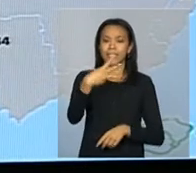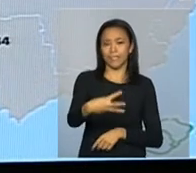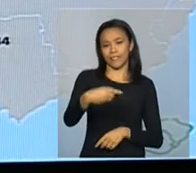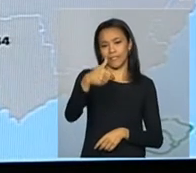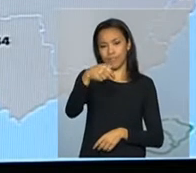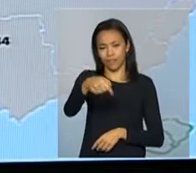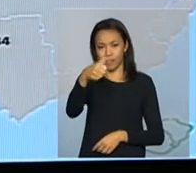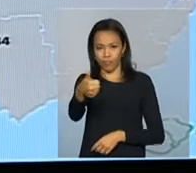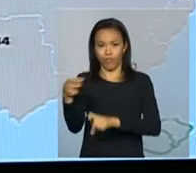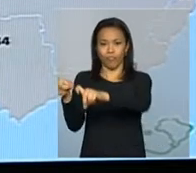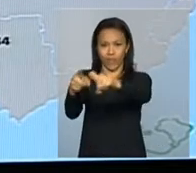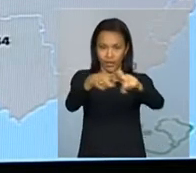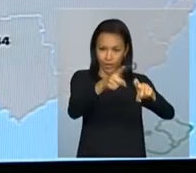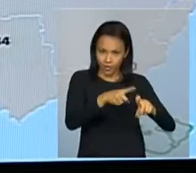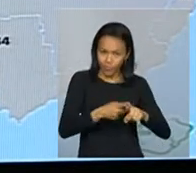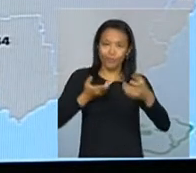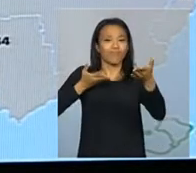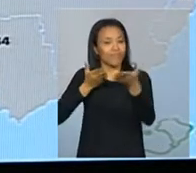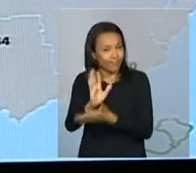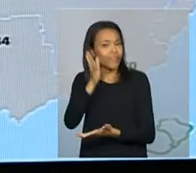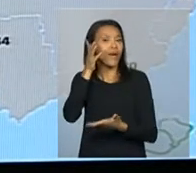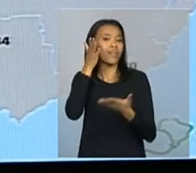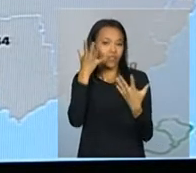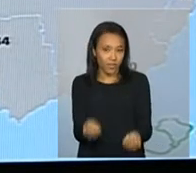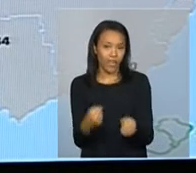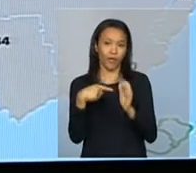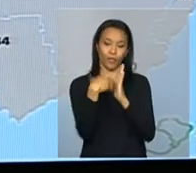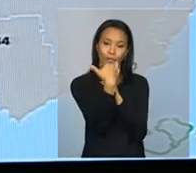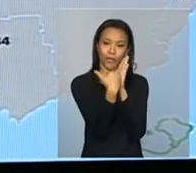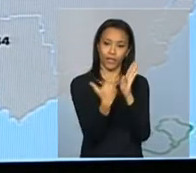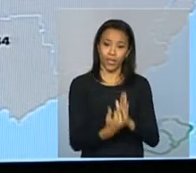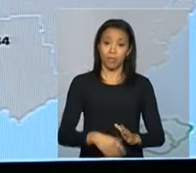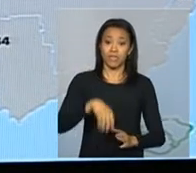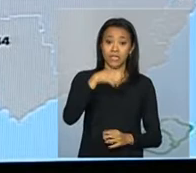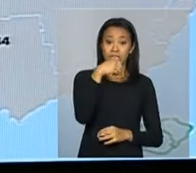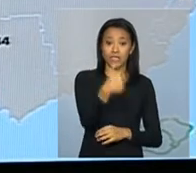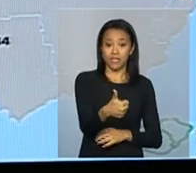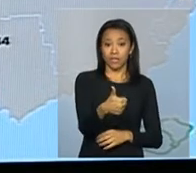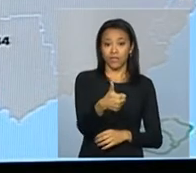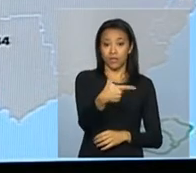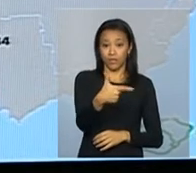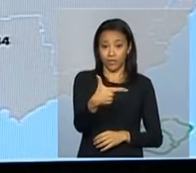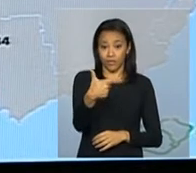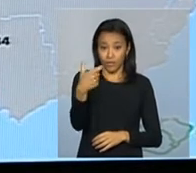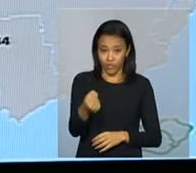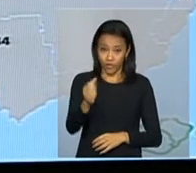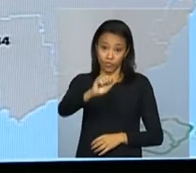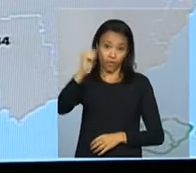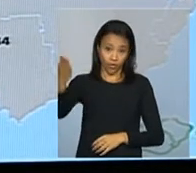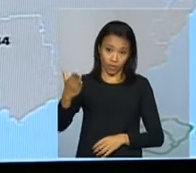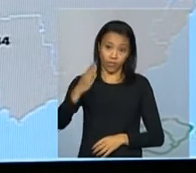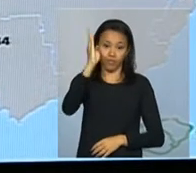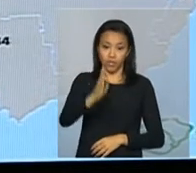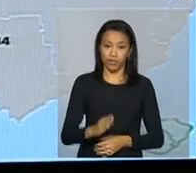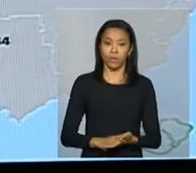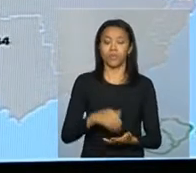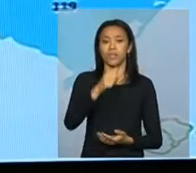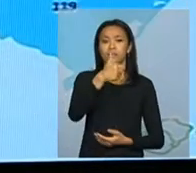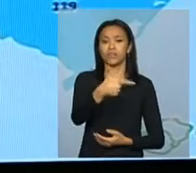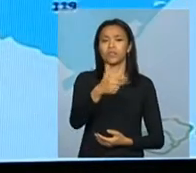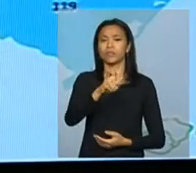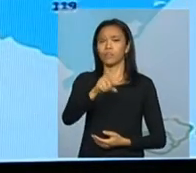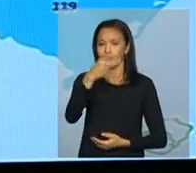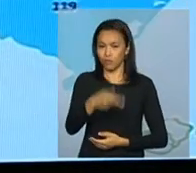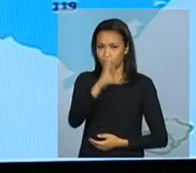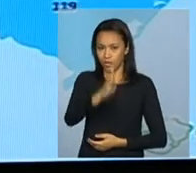371 médicos homologaram participação no programa sendo 250 em brasileiros e 120 com registro profissional fora do Brasil